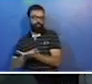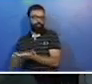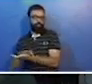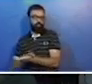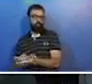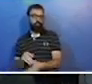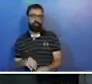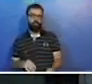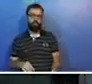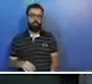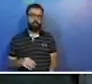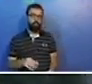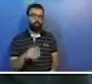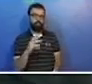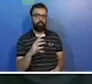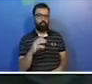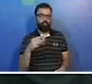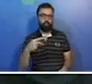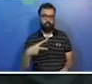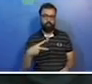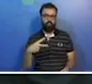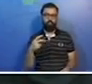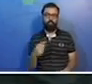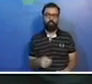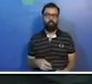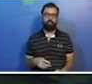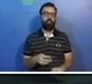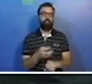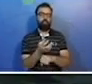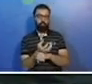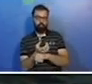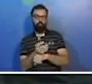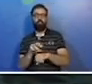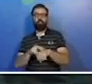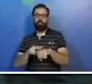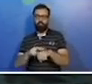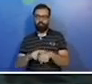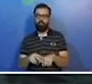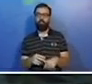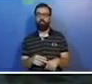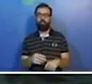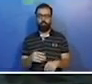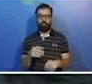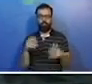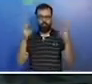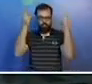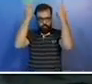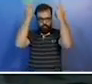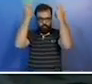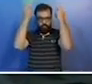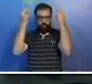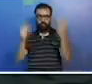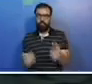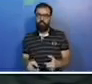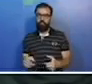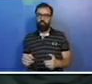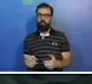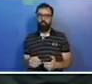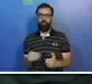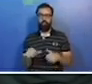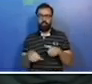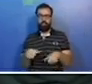alimentar 2, que nós fizemos. Produtor, pasto. Consumidor primário, o coelho. E